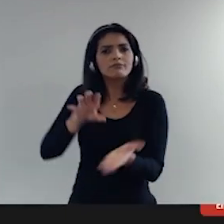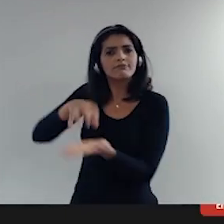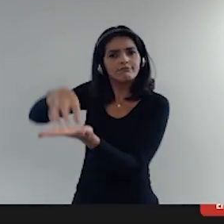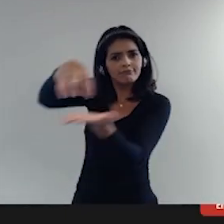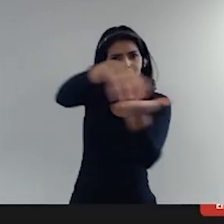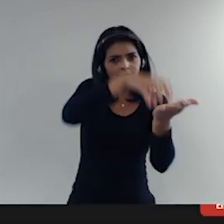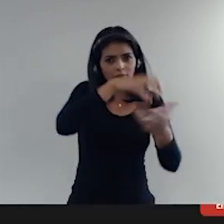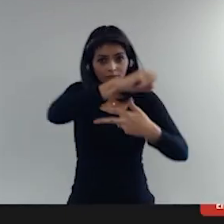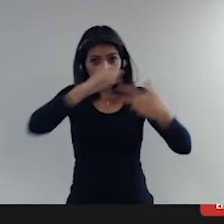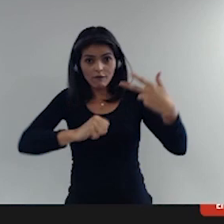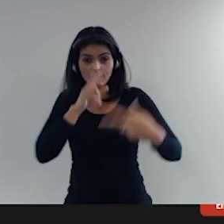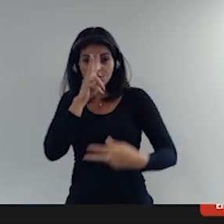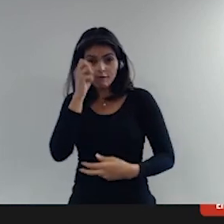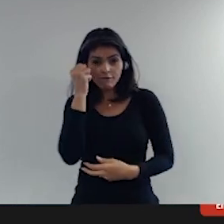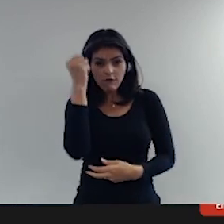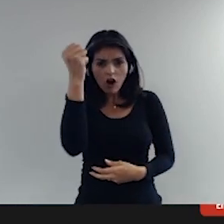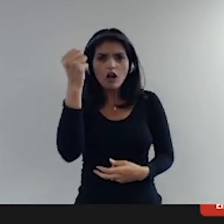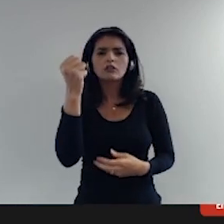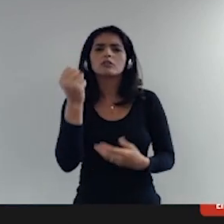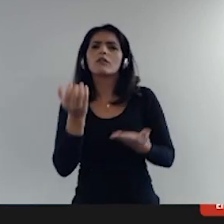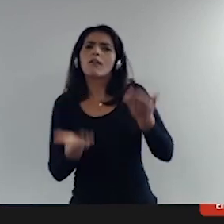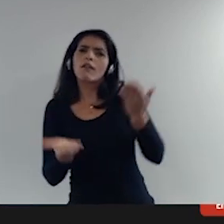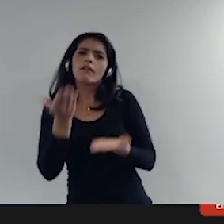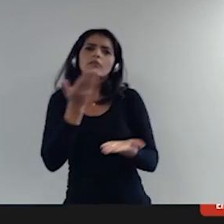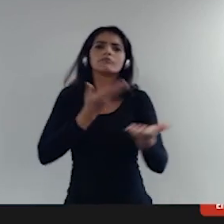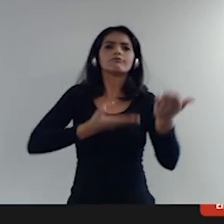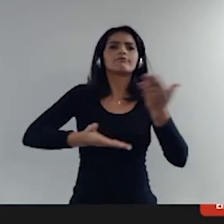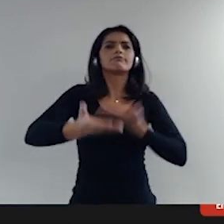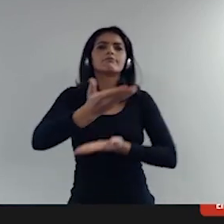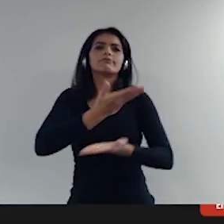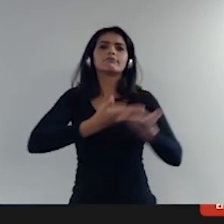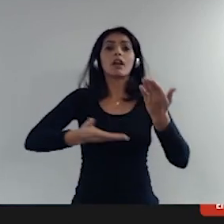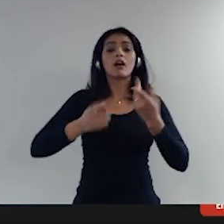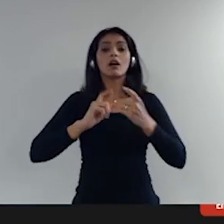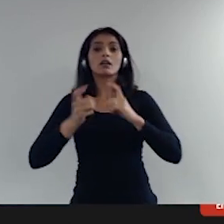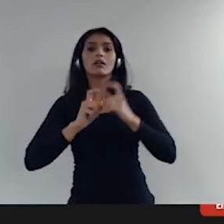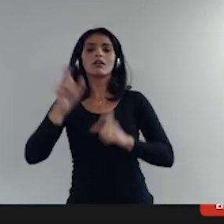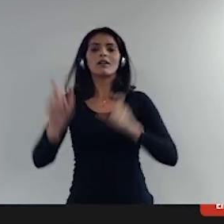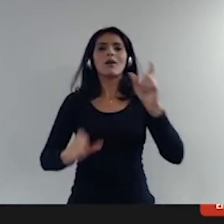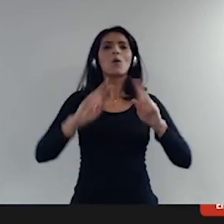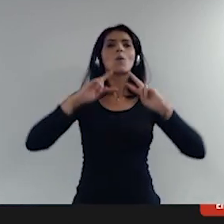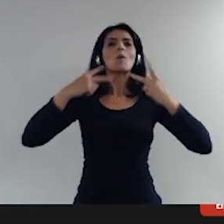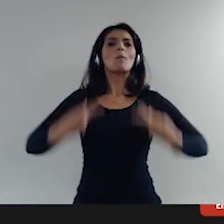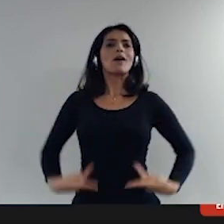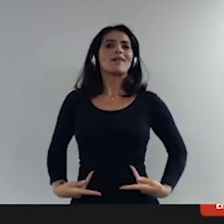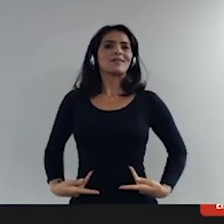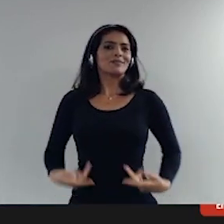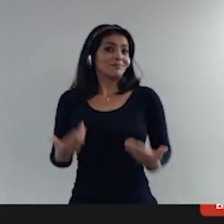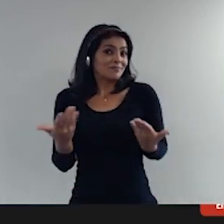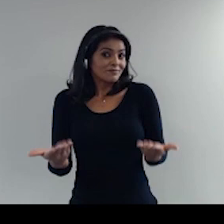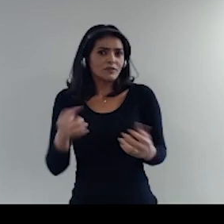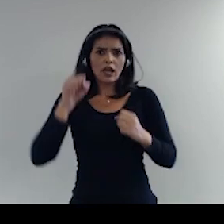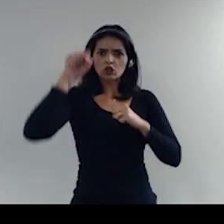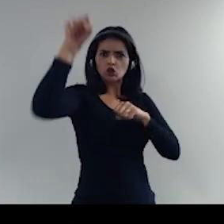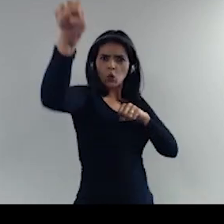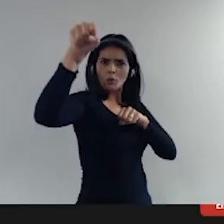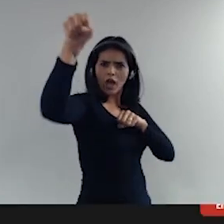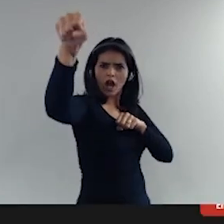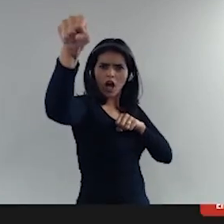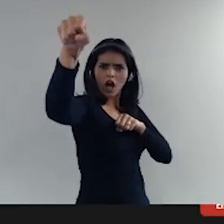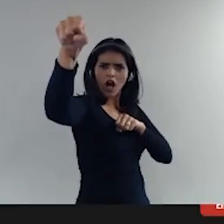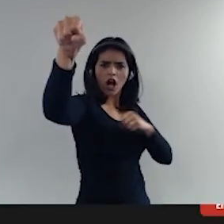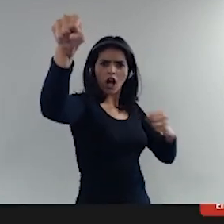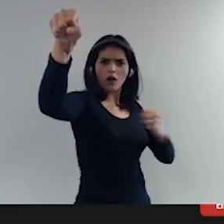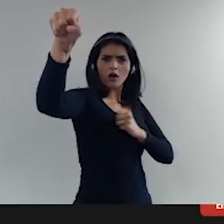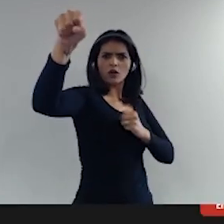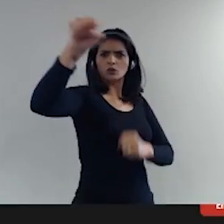fortes, equilibradas e que possam ser administrados por seres humanos, não é? Porque seres humanos não têm a ambição